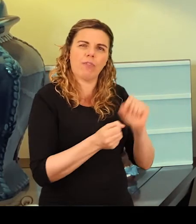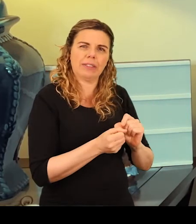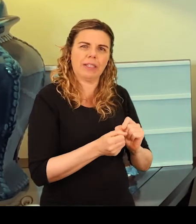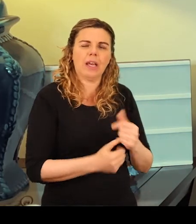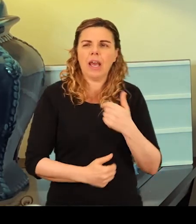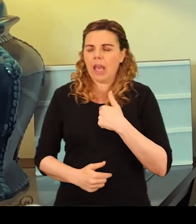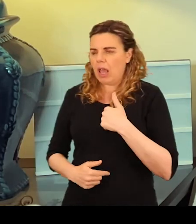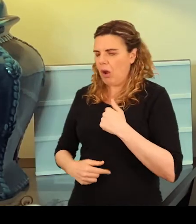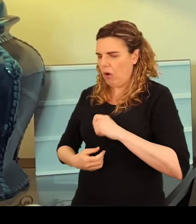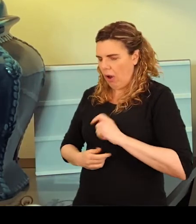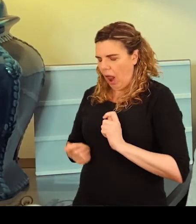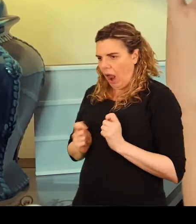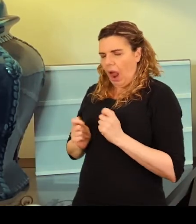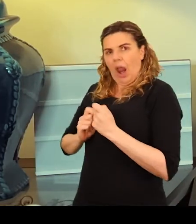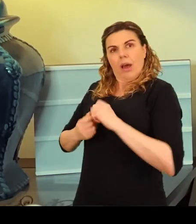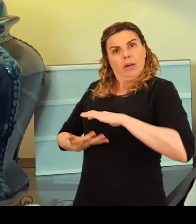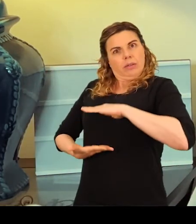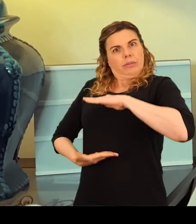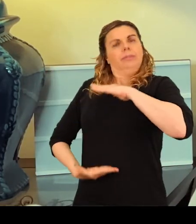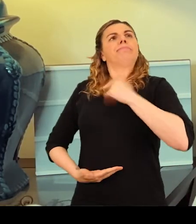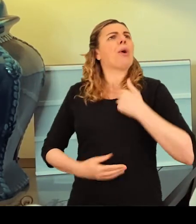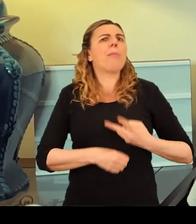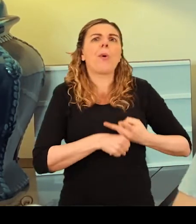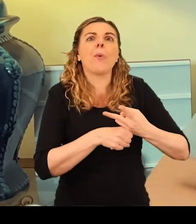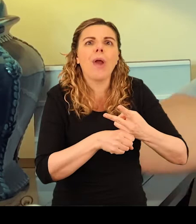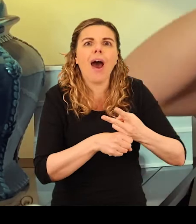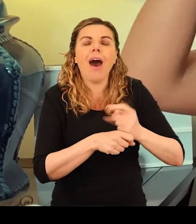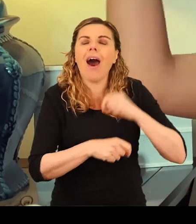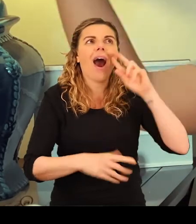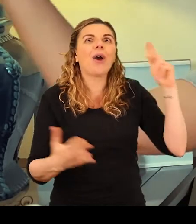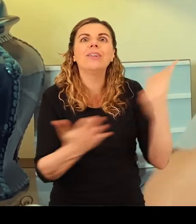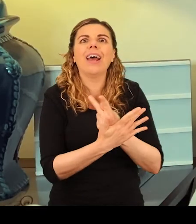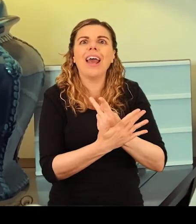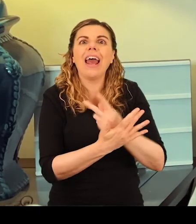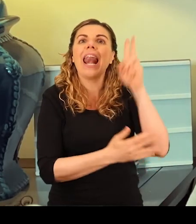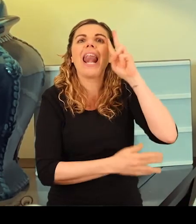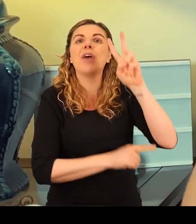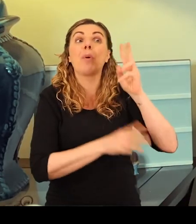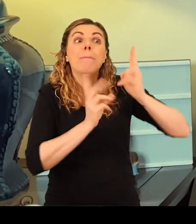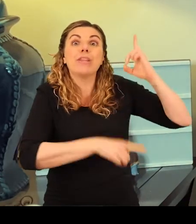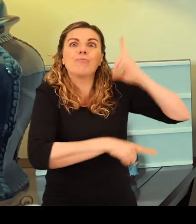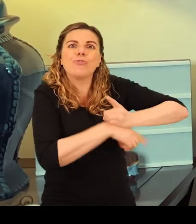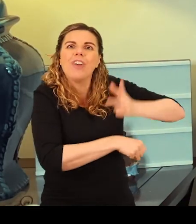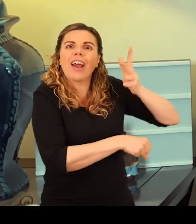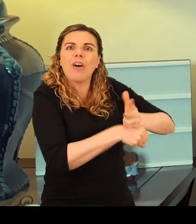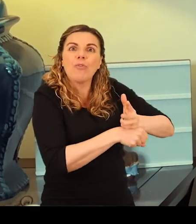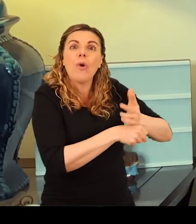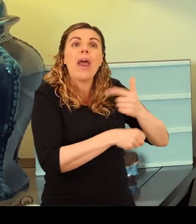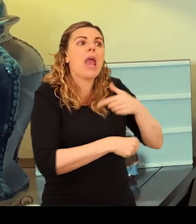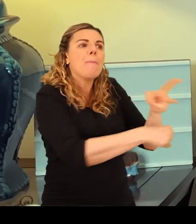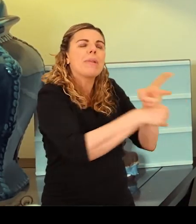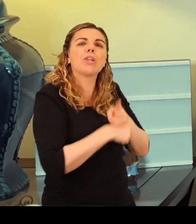solução. Juntei os meus caquinhos e fomos atrás de solução. E por uma luz, ergue os braços. A gente lembrou que no dia da